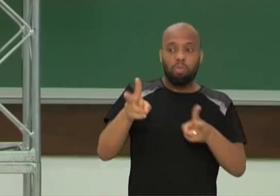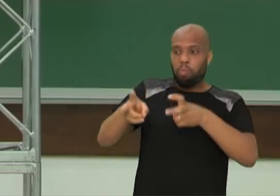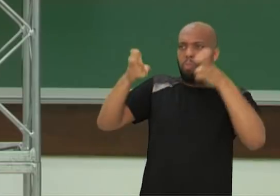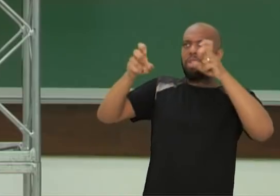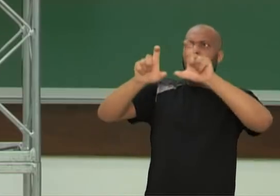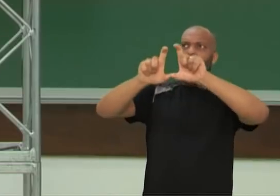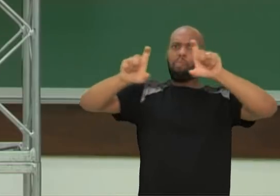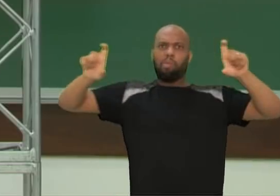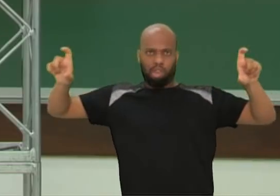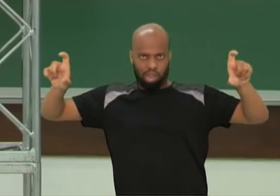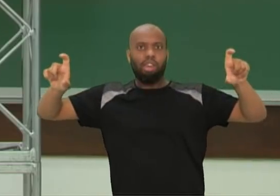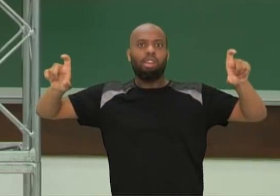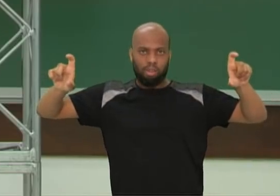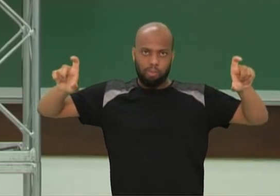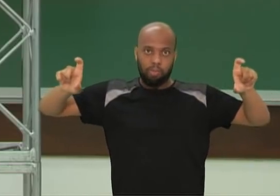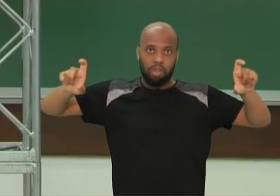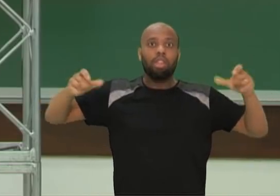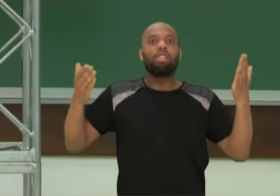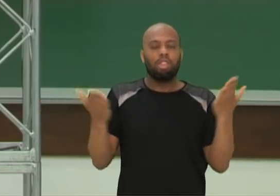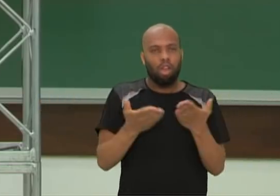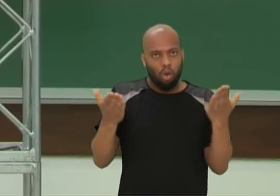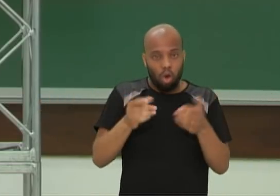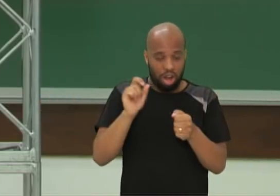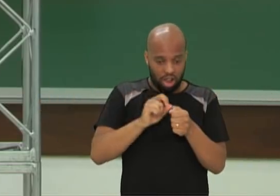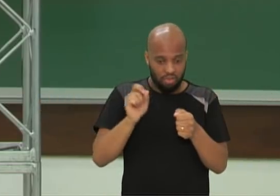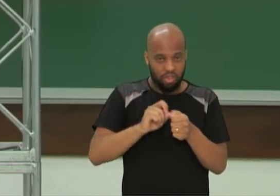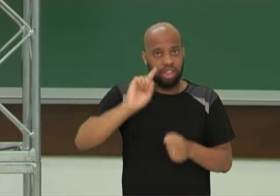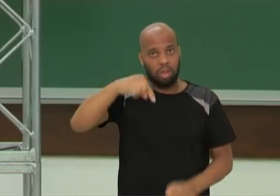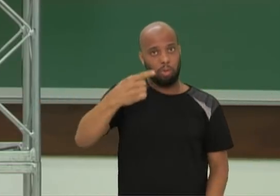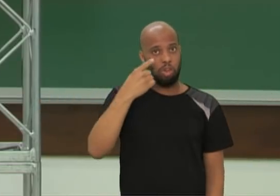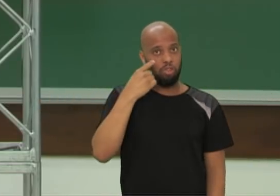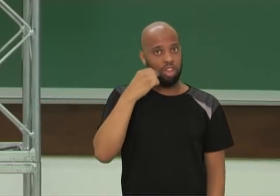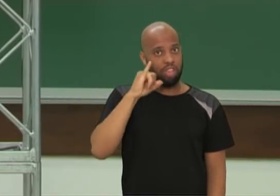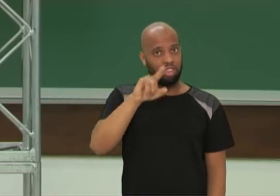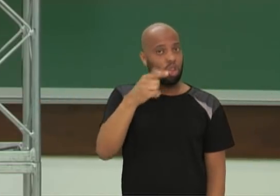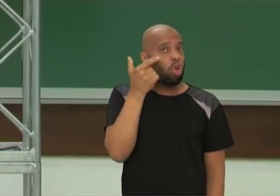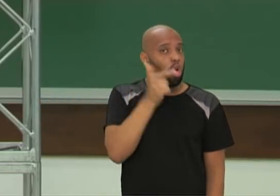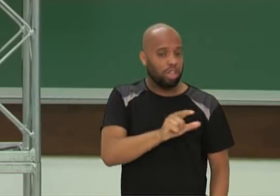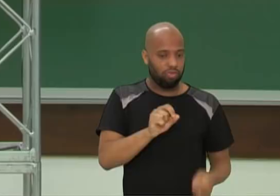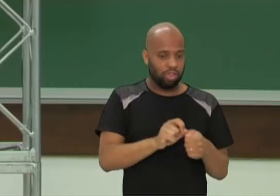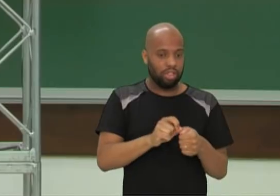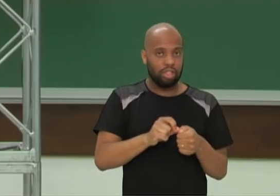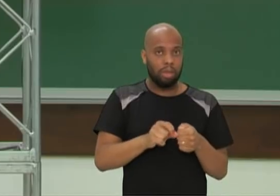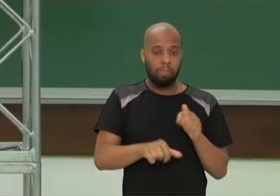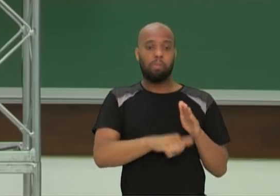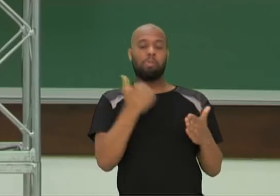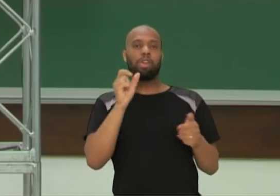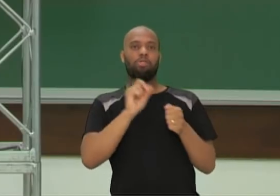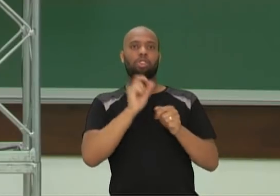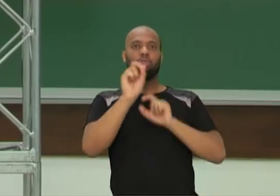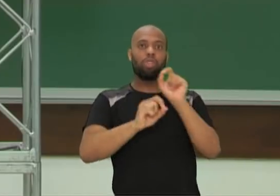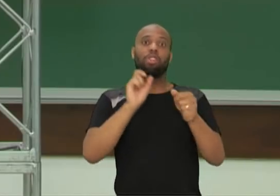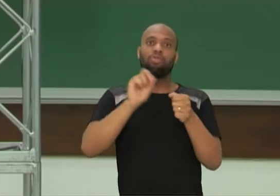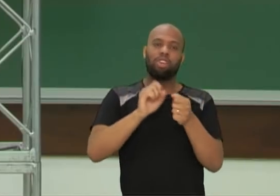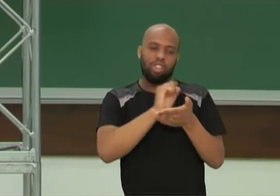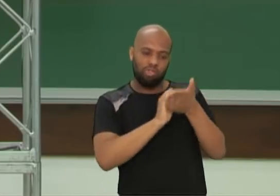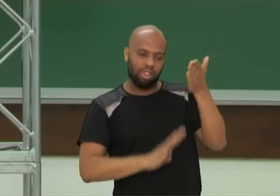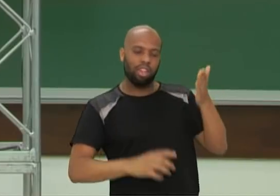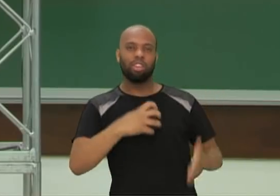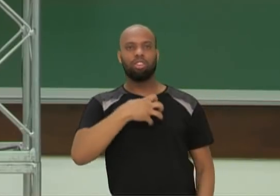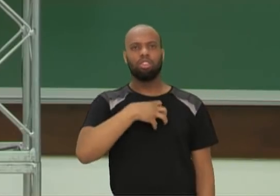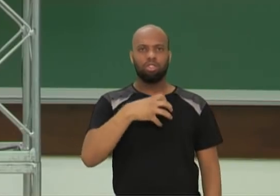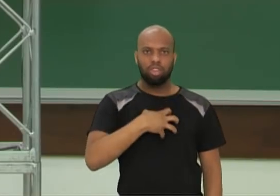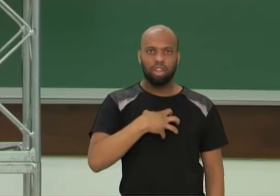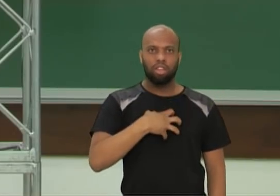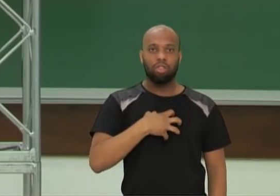desse enunciado. Vamos daqui a pouco verificar se você acertou, mas o primeiro passo, fazendo a atividade da forma com que eu estou te falando,